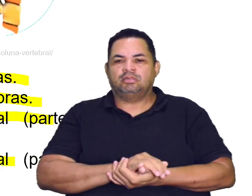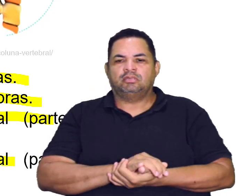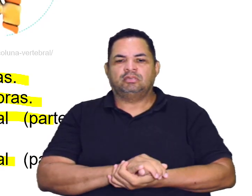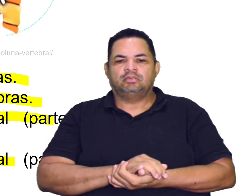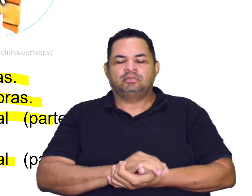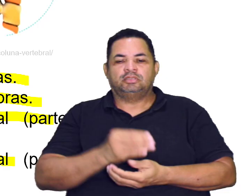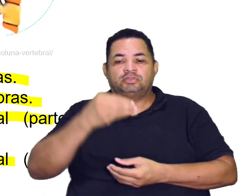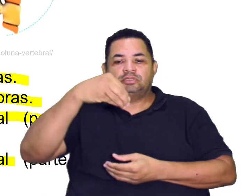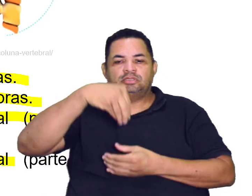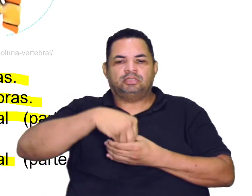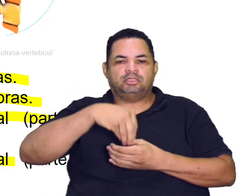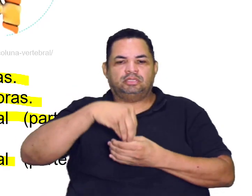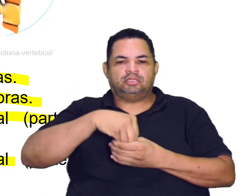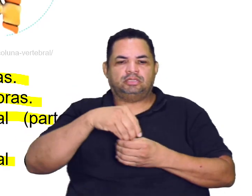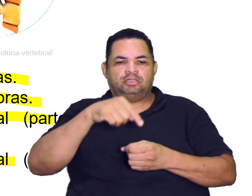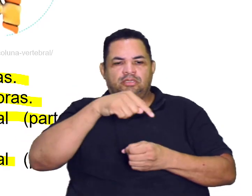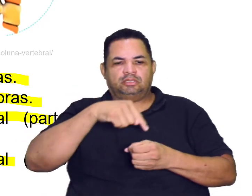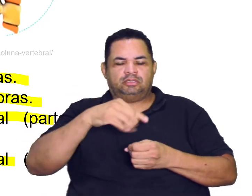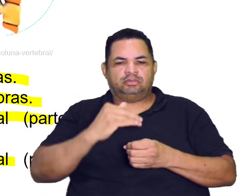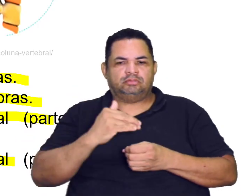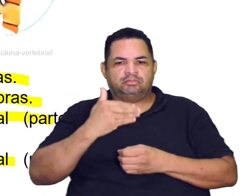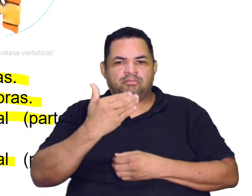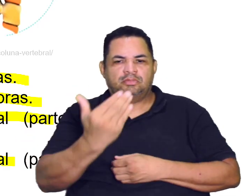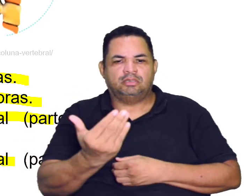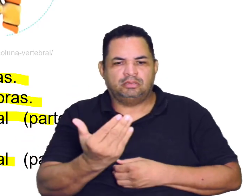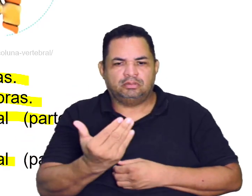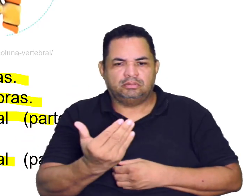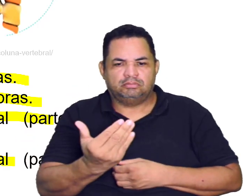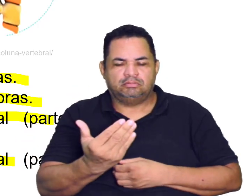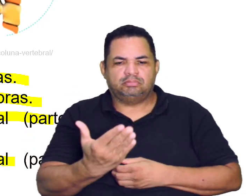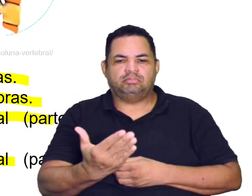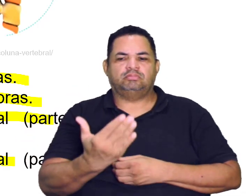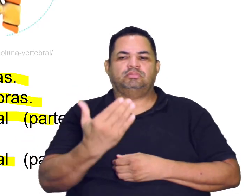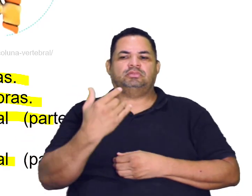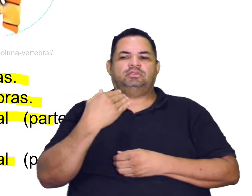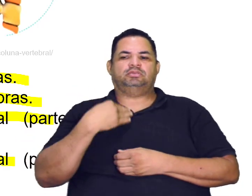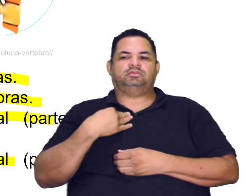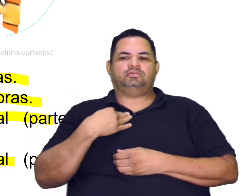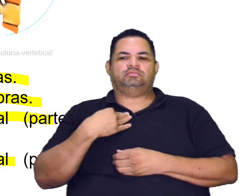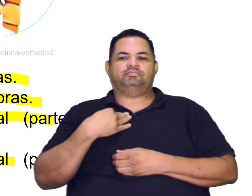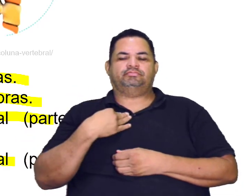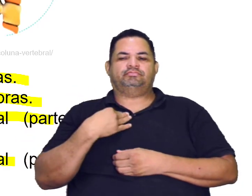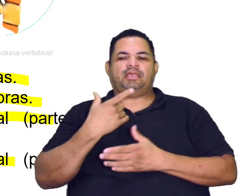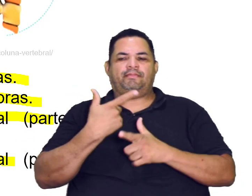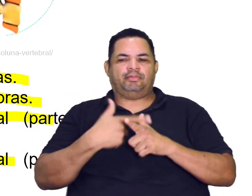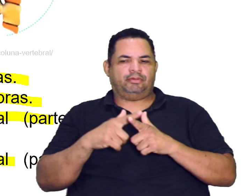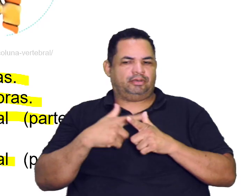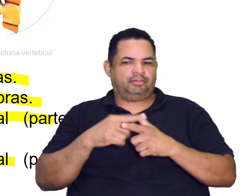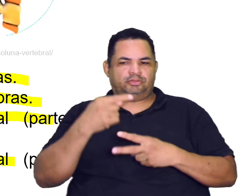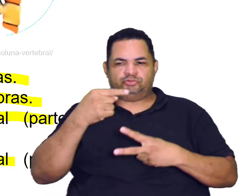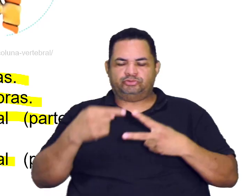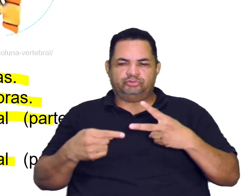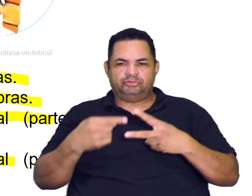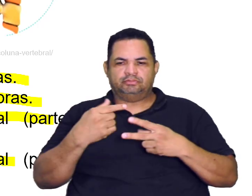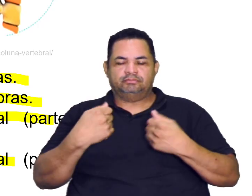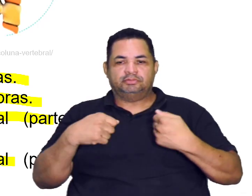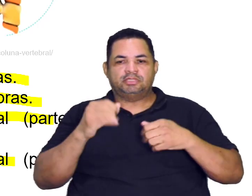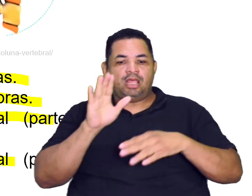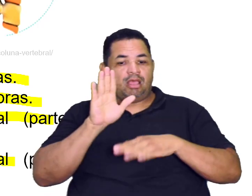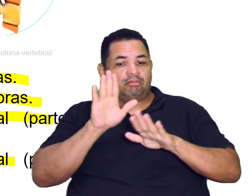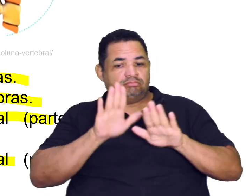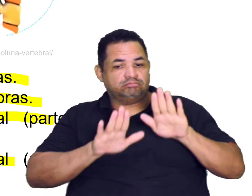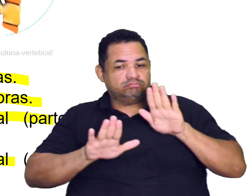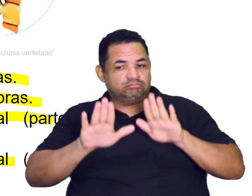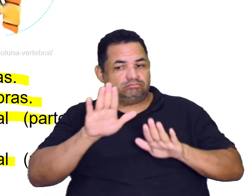parte interna, ou seja, se jogar muito para frente, descompensa, se jogar muito para trás, também descompensa. Então a gente tem que ter esse